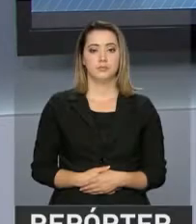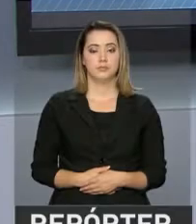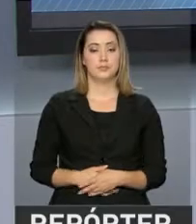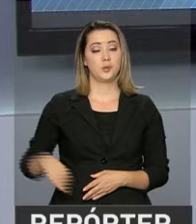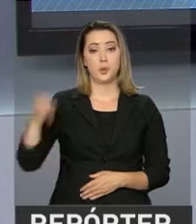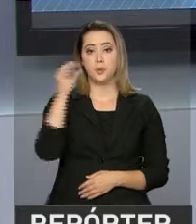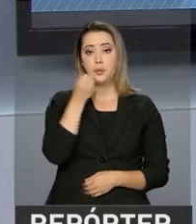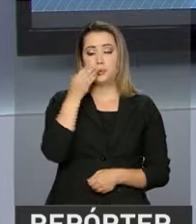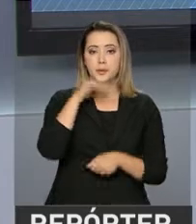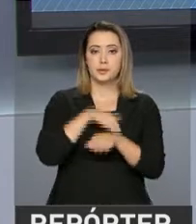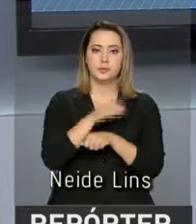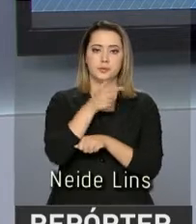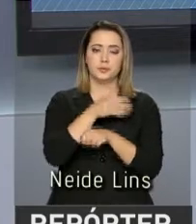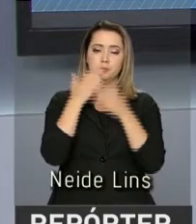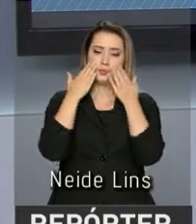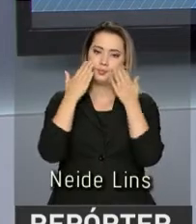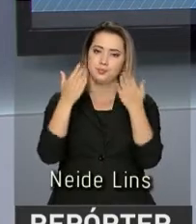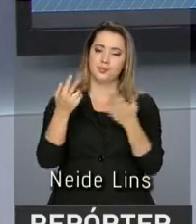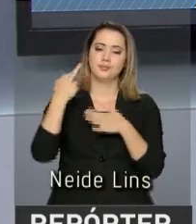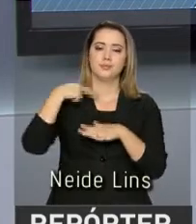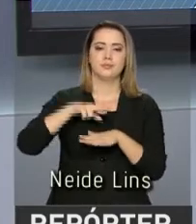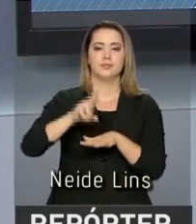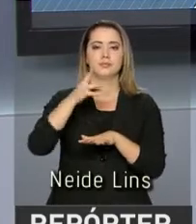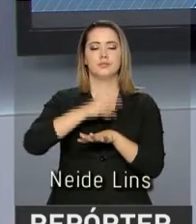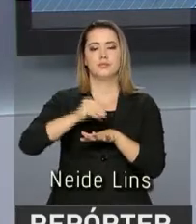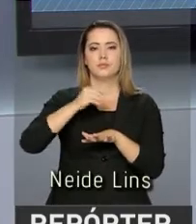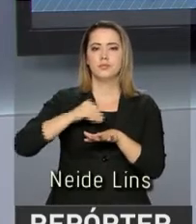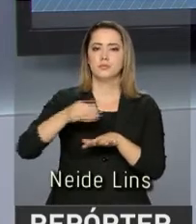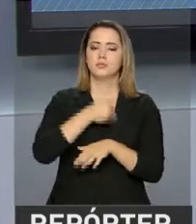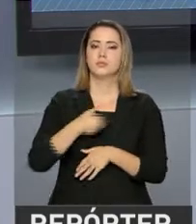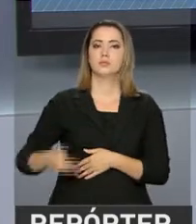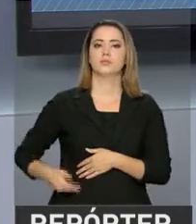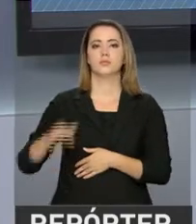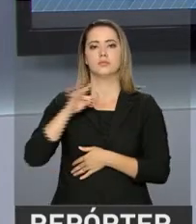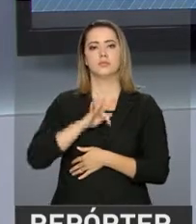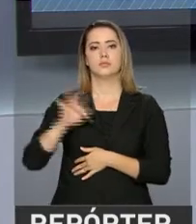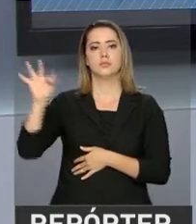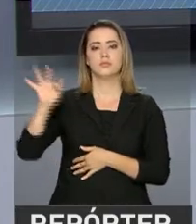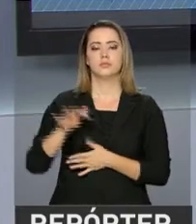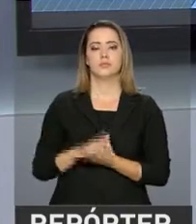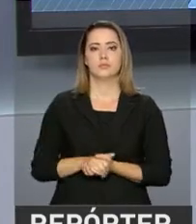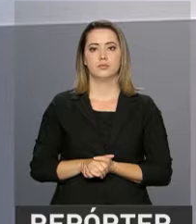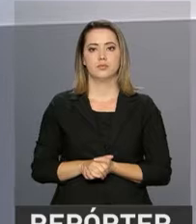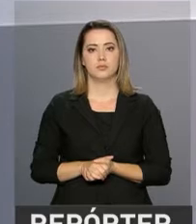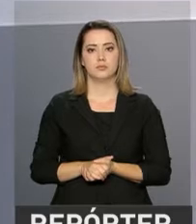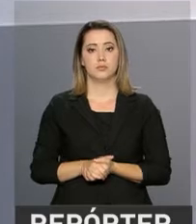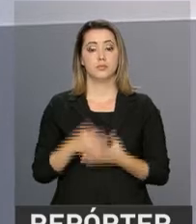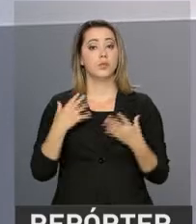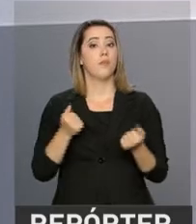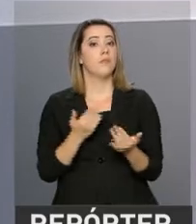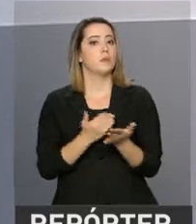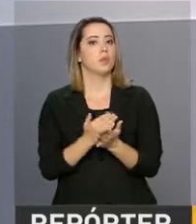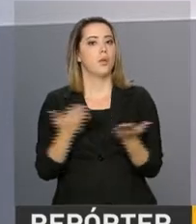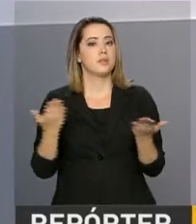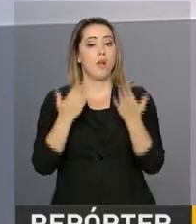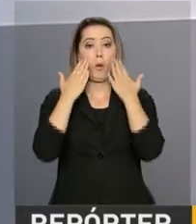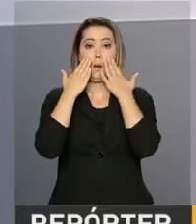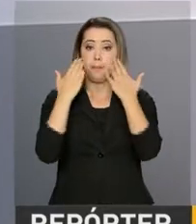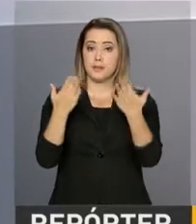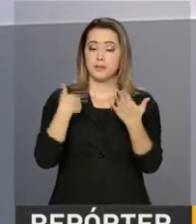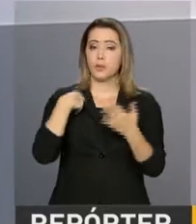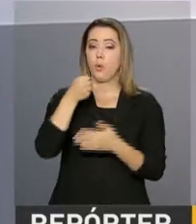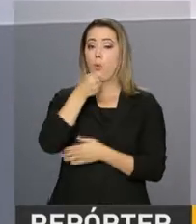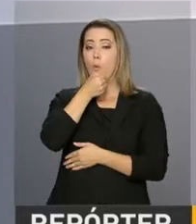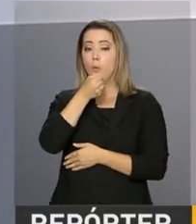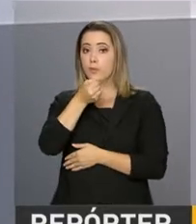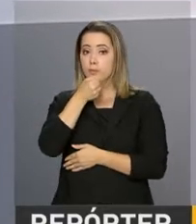Olá, boa noite. Começa agora mais uma edição do Repórter NBR e as notícias do governo federal. Vamos começar esta edição conversando